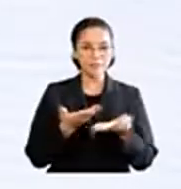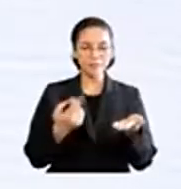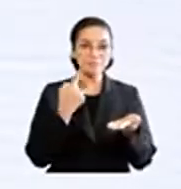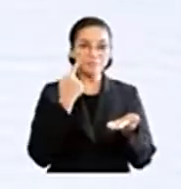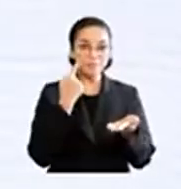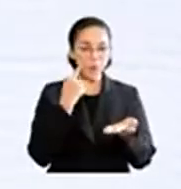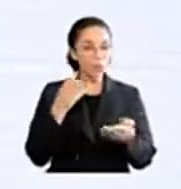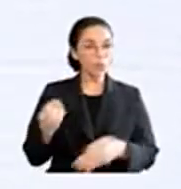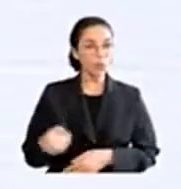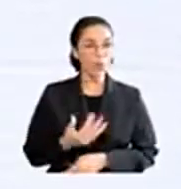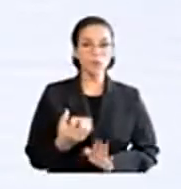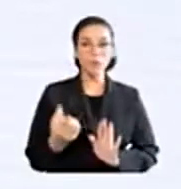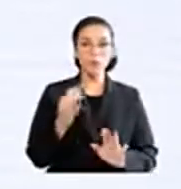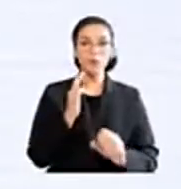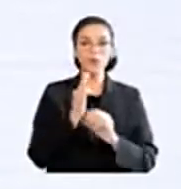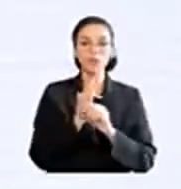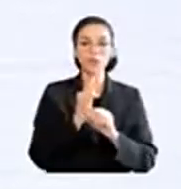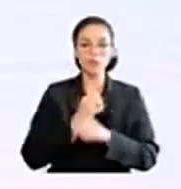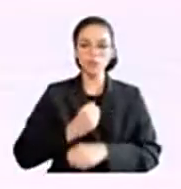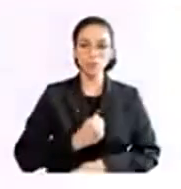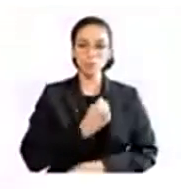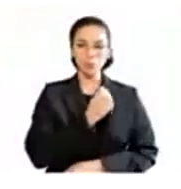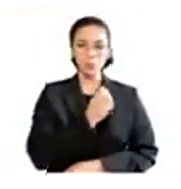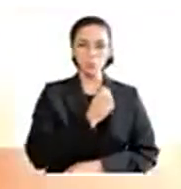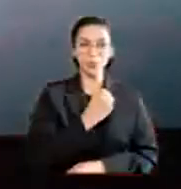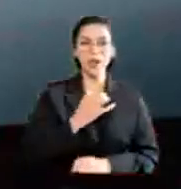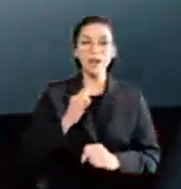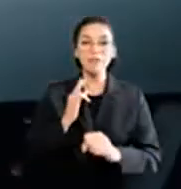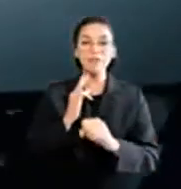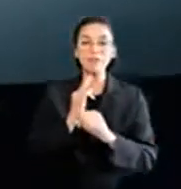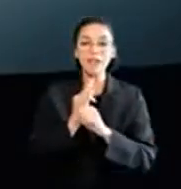novo Fiat Scudo 100% elétrico.